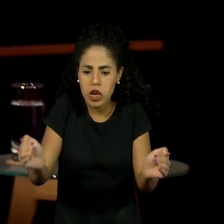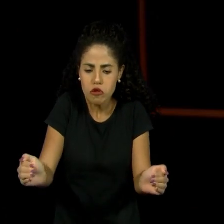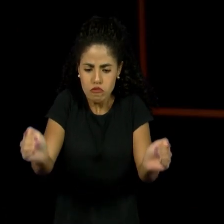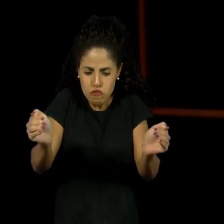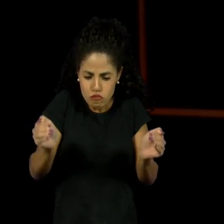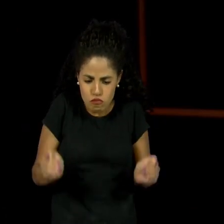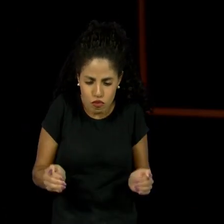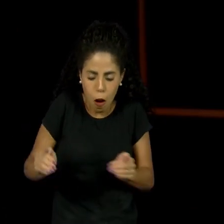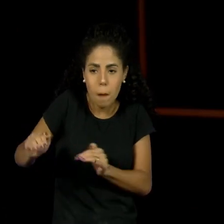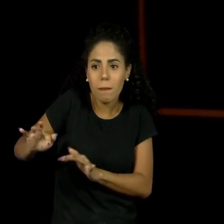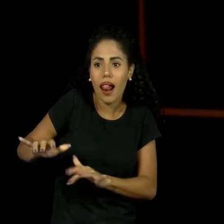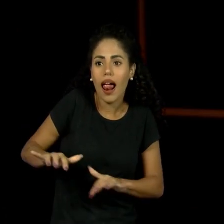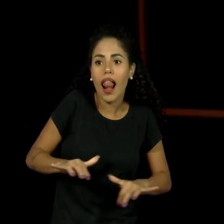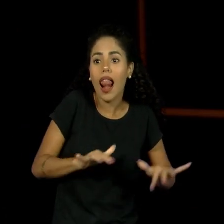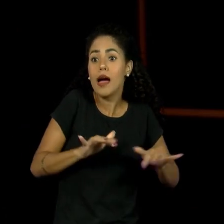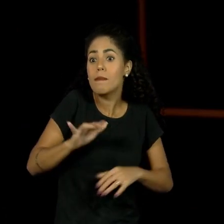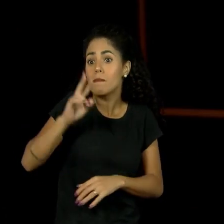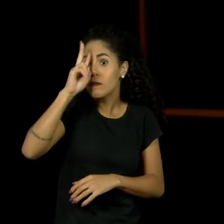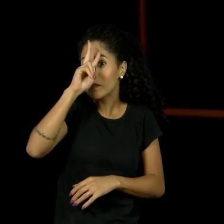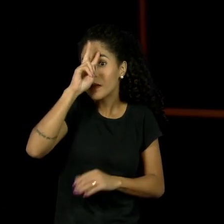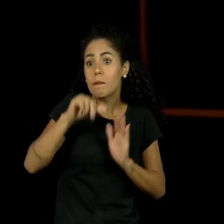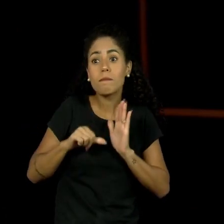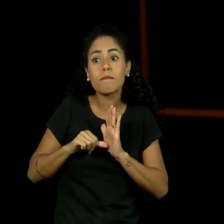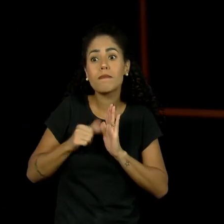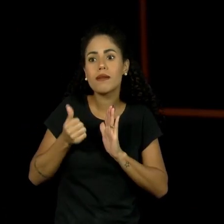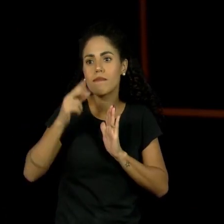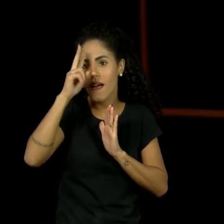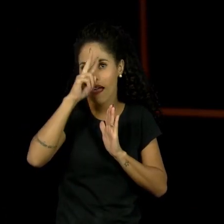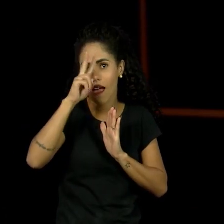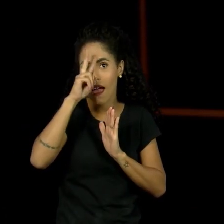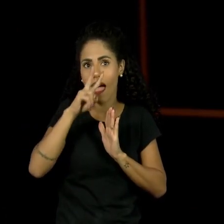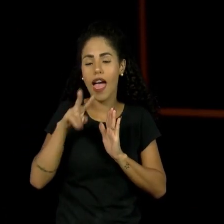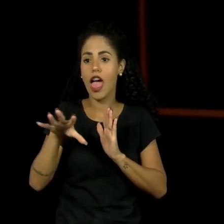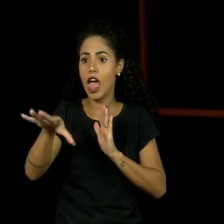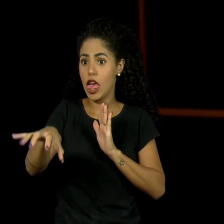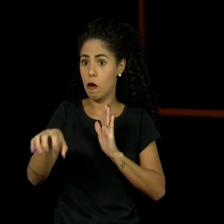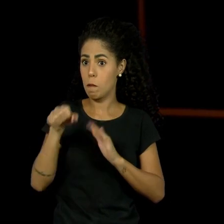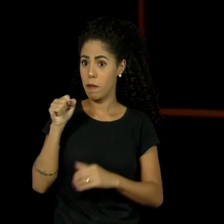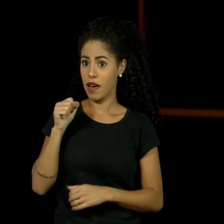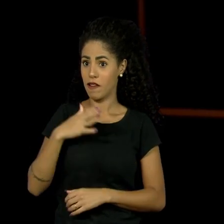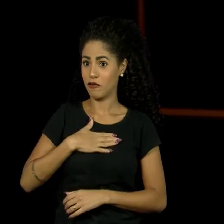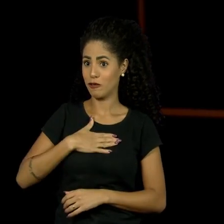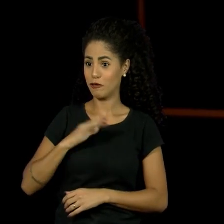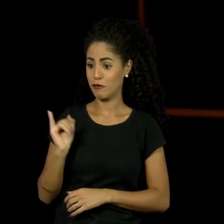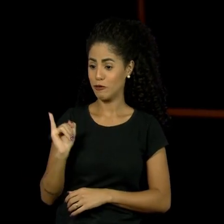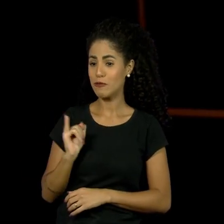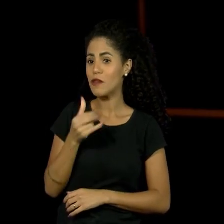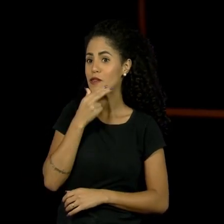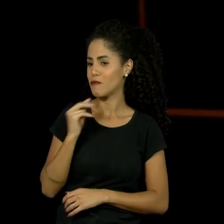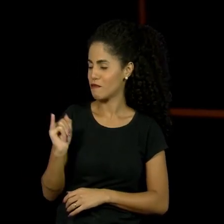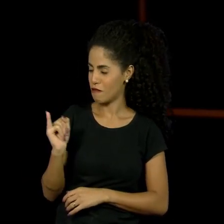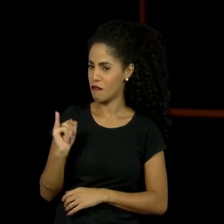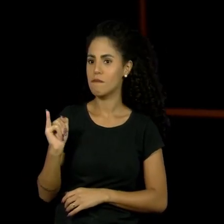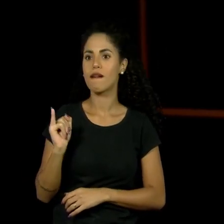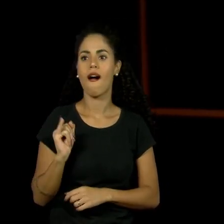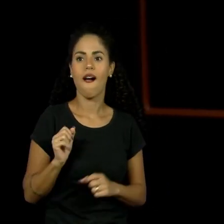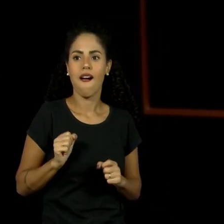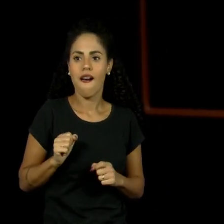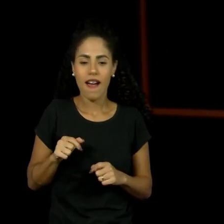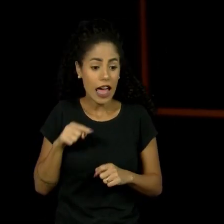tenho, é uma das minhas primeiras memórias de roubar a partitura dos meus irmãos, entrar no